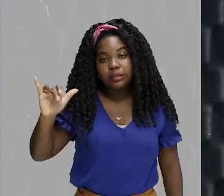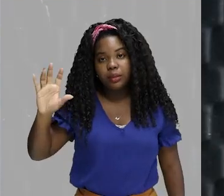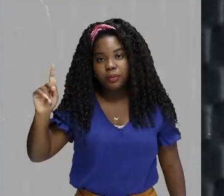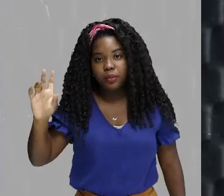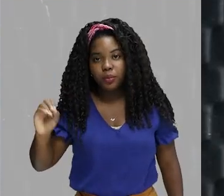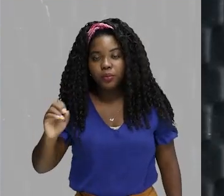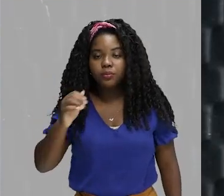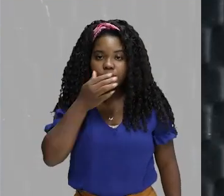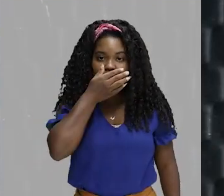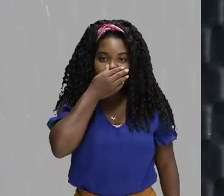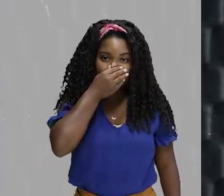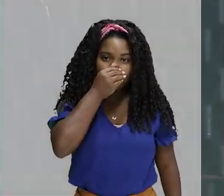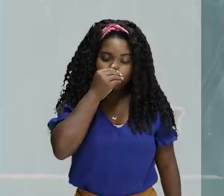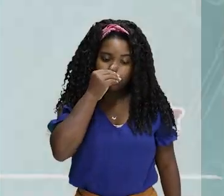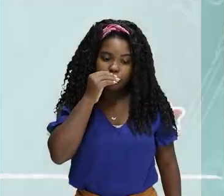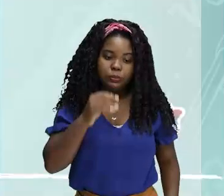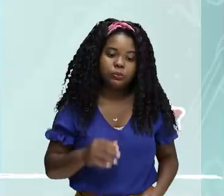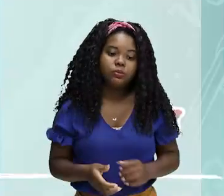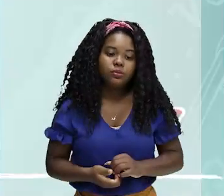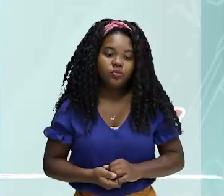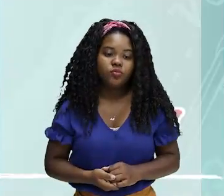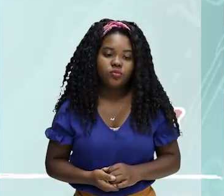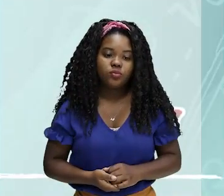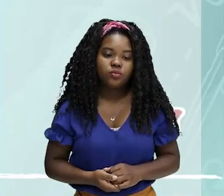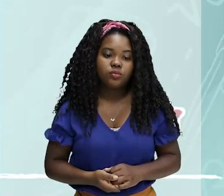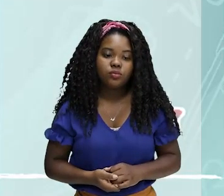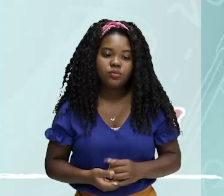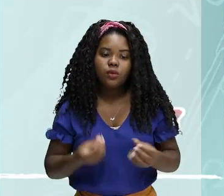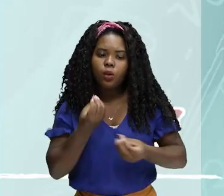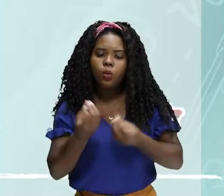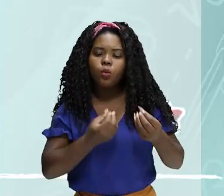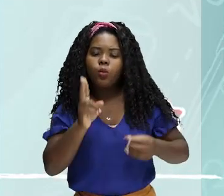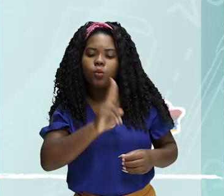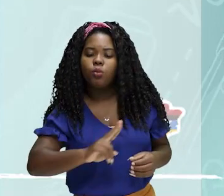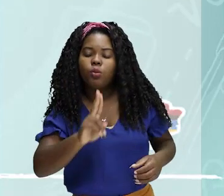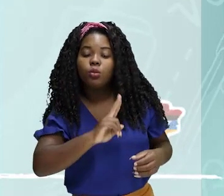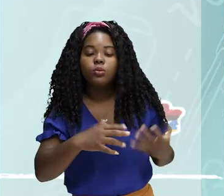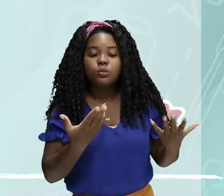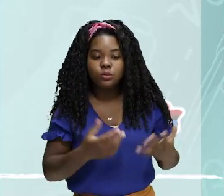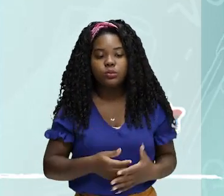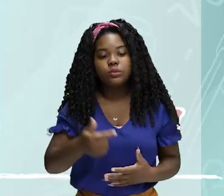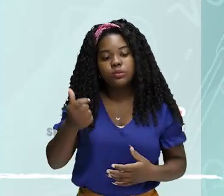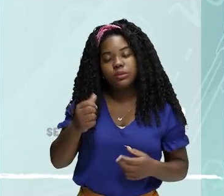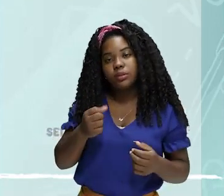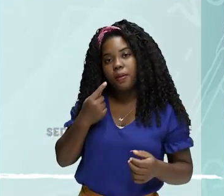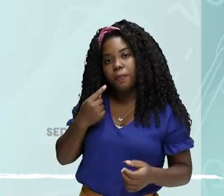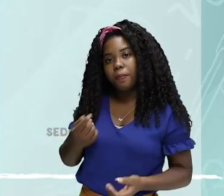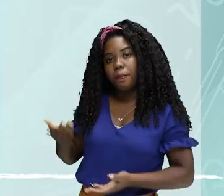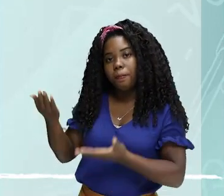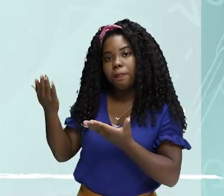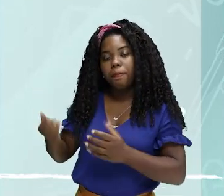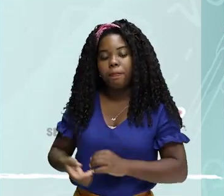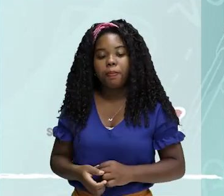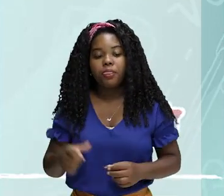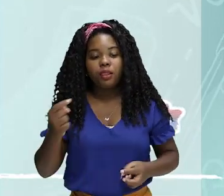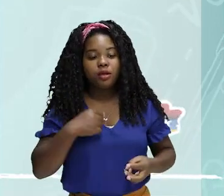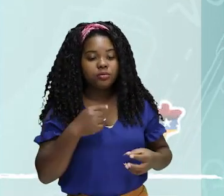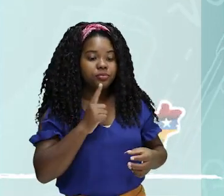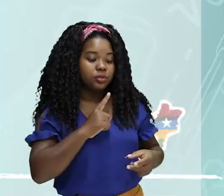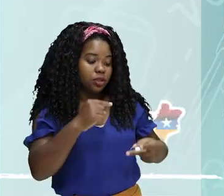tá? Vamos aqui para mais um. Quando que eu devo usar esse pretérito perfeito do subjuntivo? Bem, eu tenho